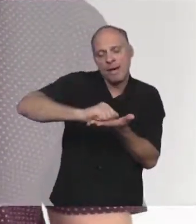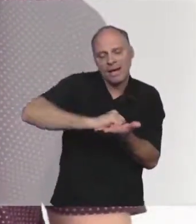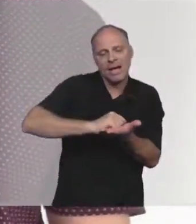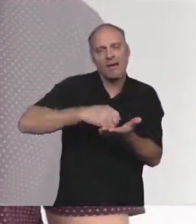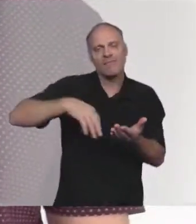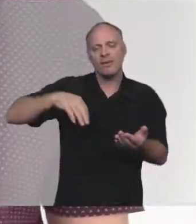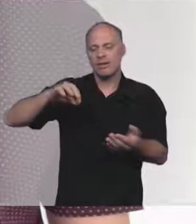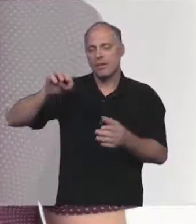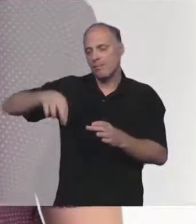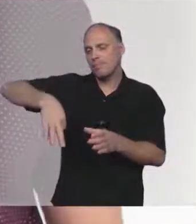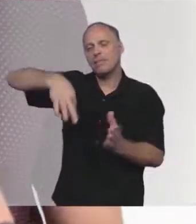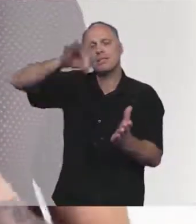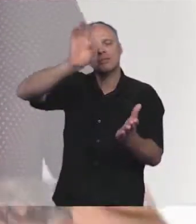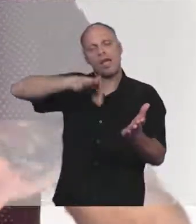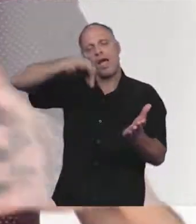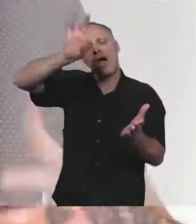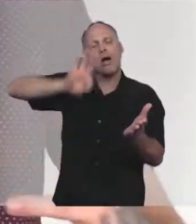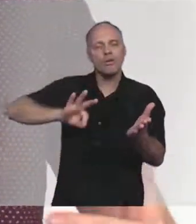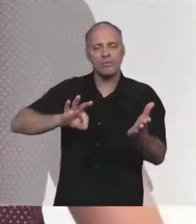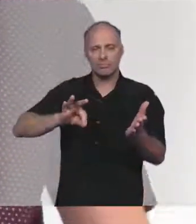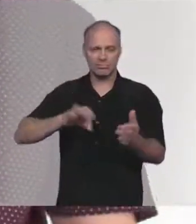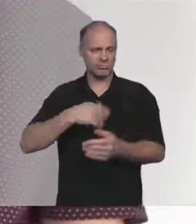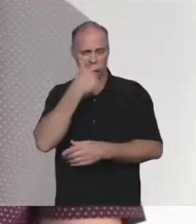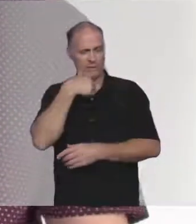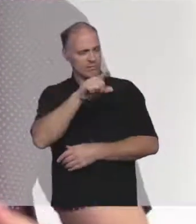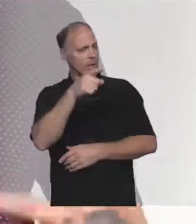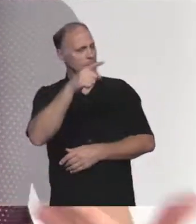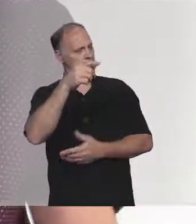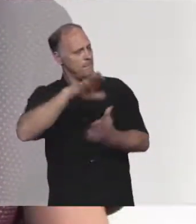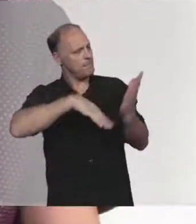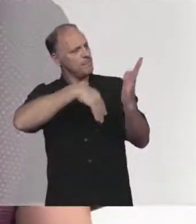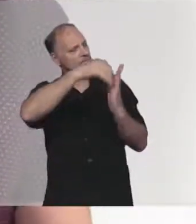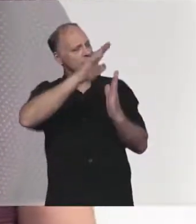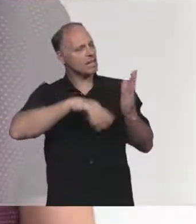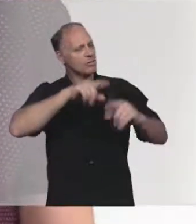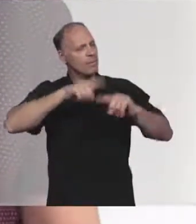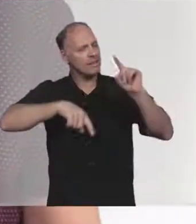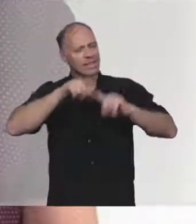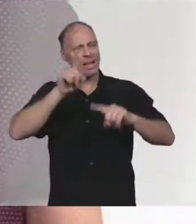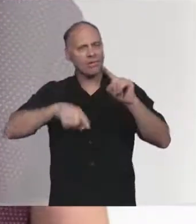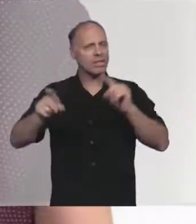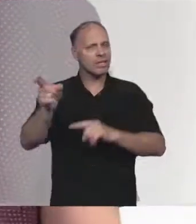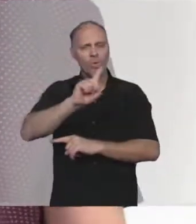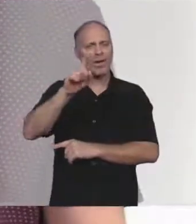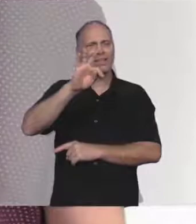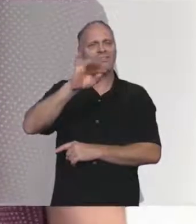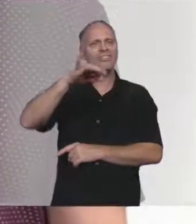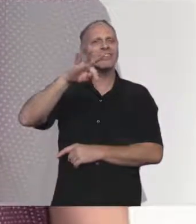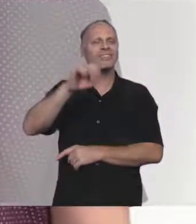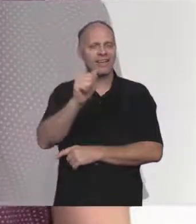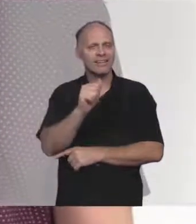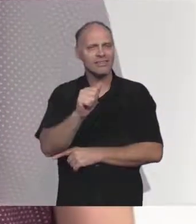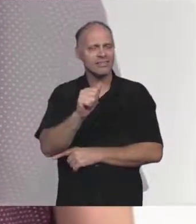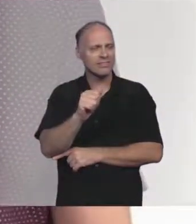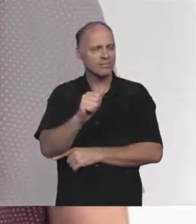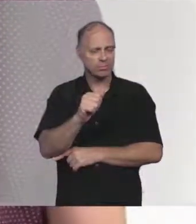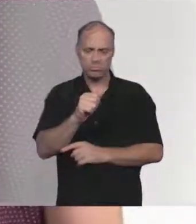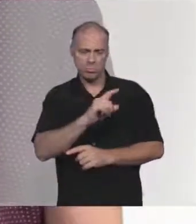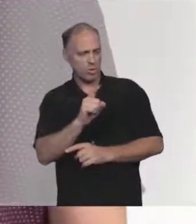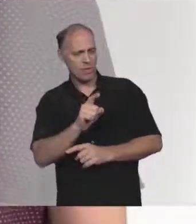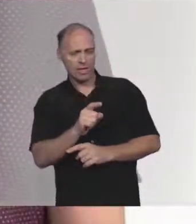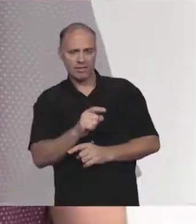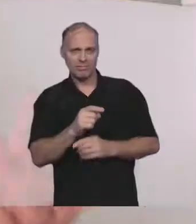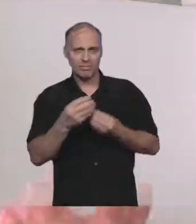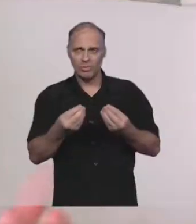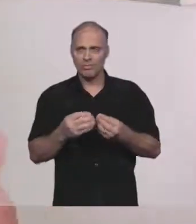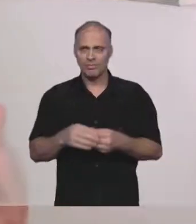apagava e usava o pincel. Ele parece que tu está pintando, mas com um material que não é meramente a